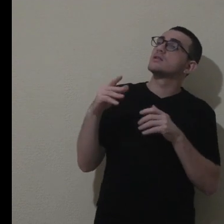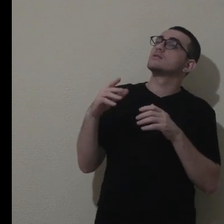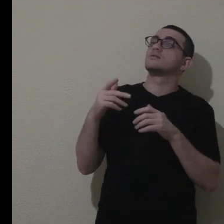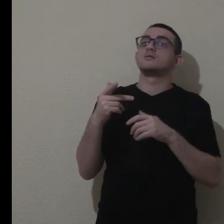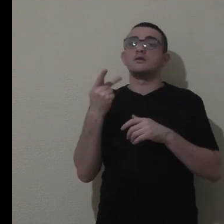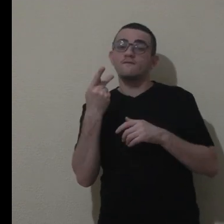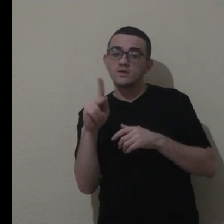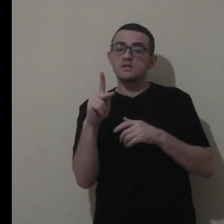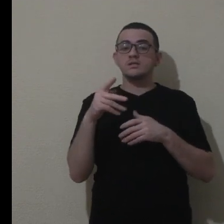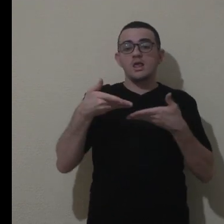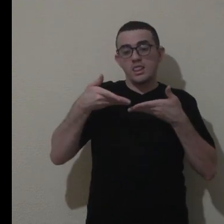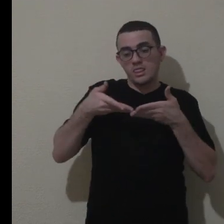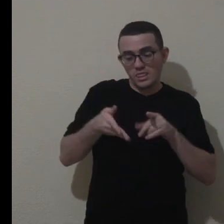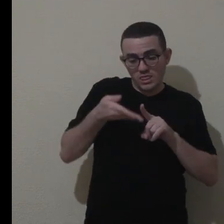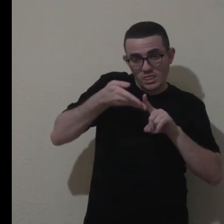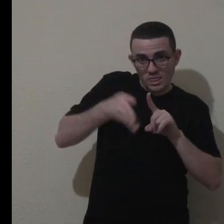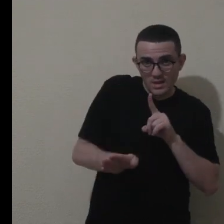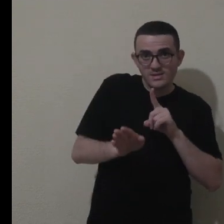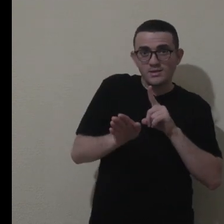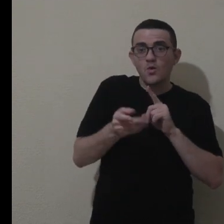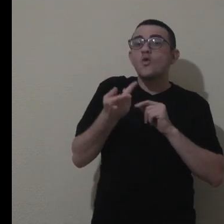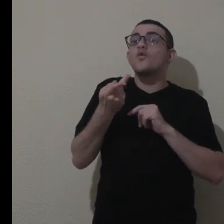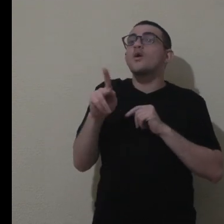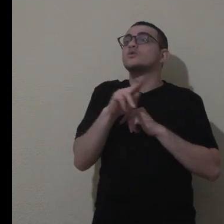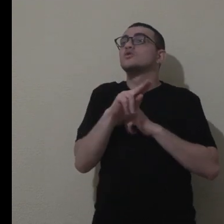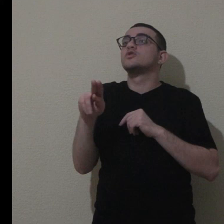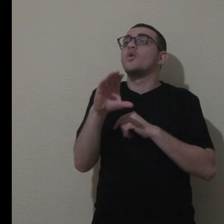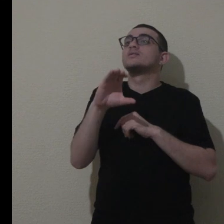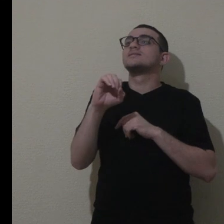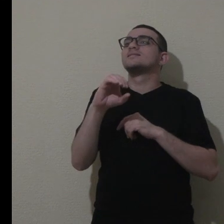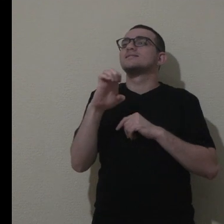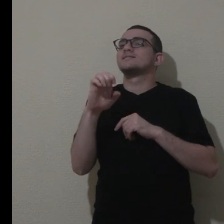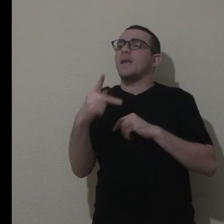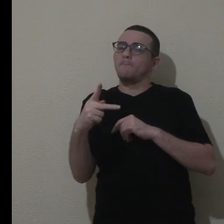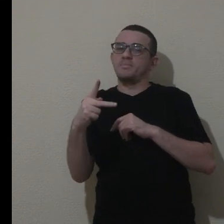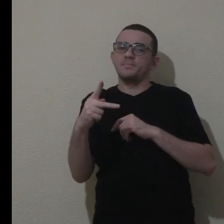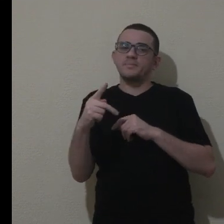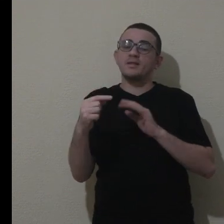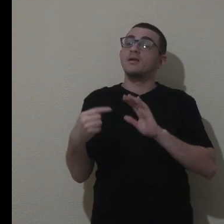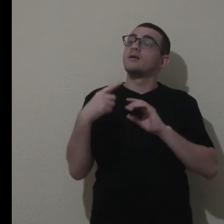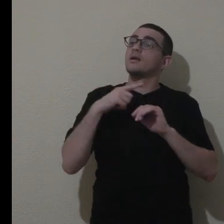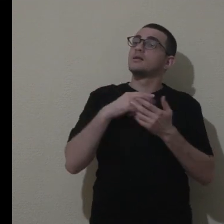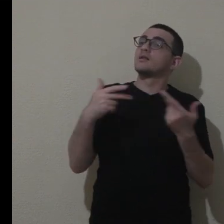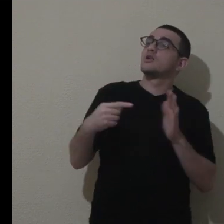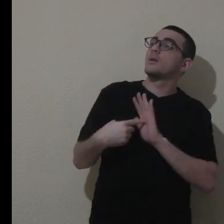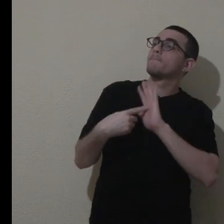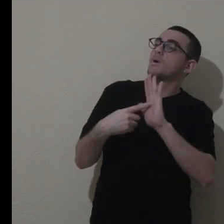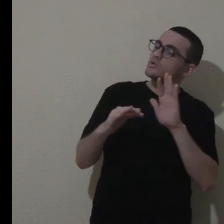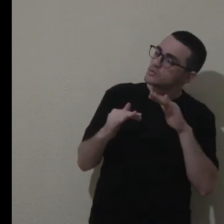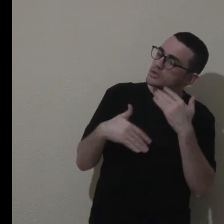que é o teu CEP. E aqui pode trazer alguns elementos que mostra em termos